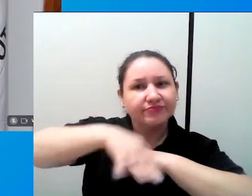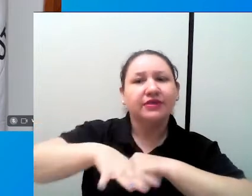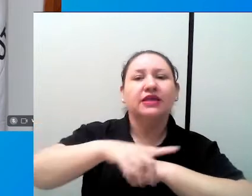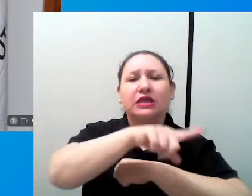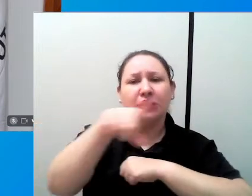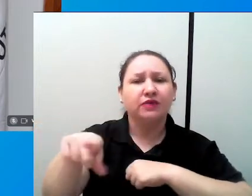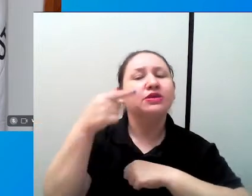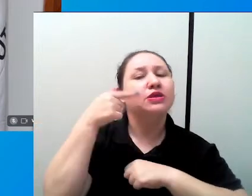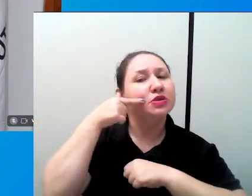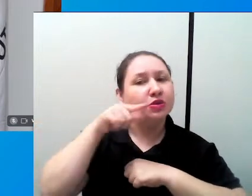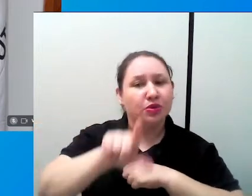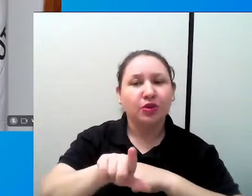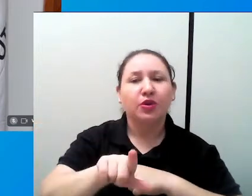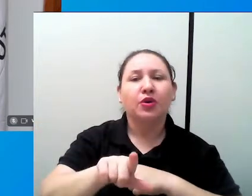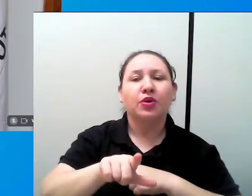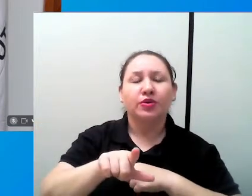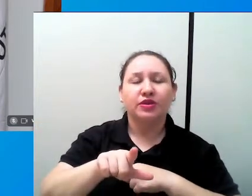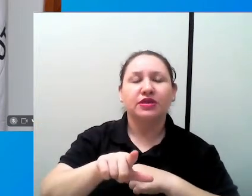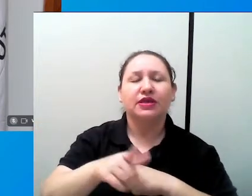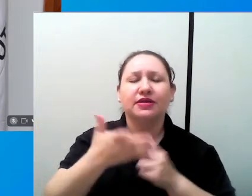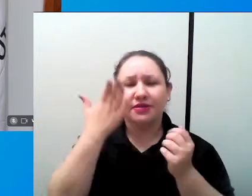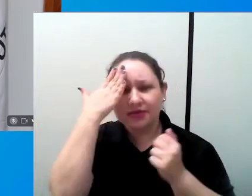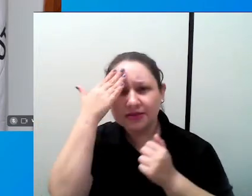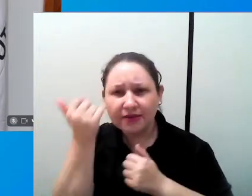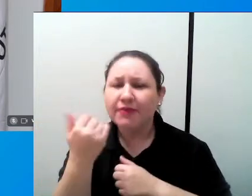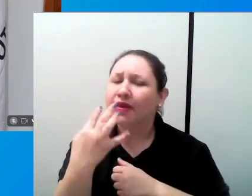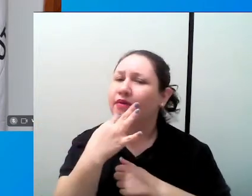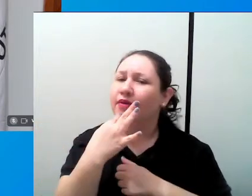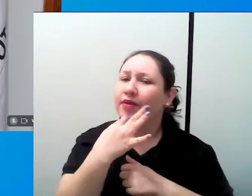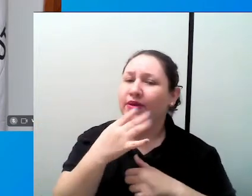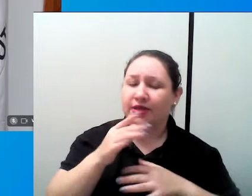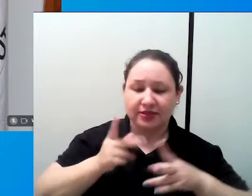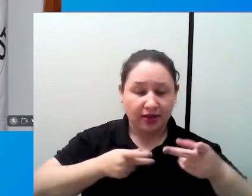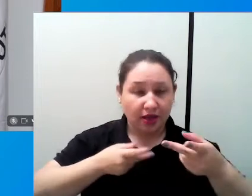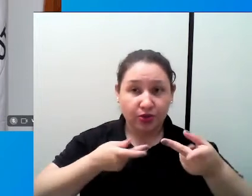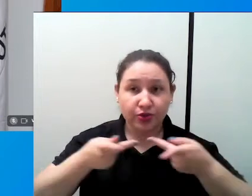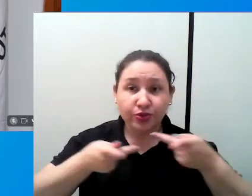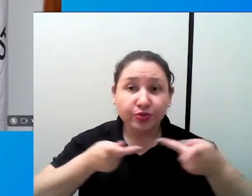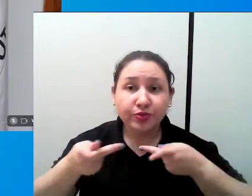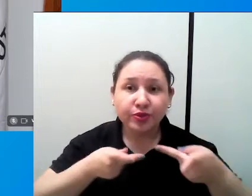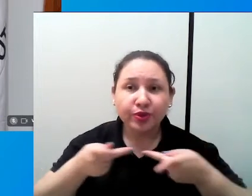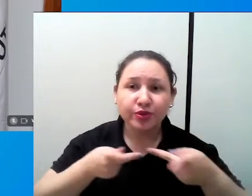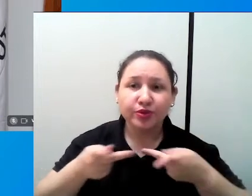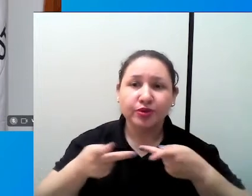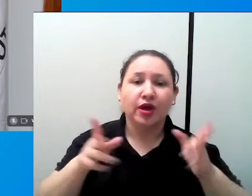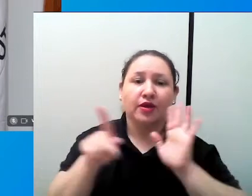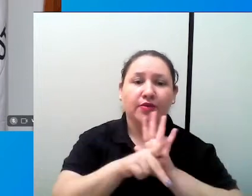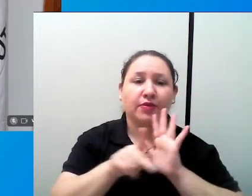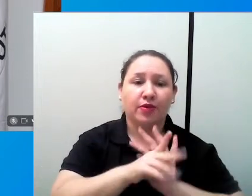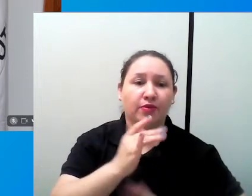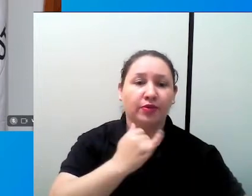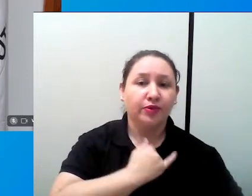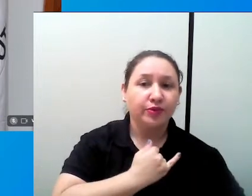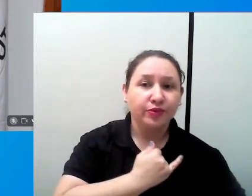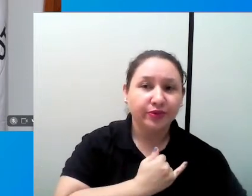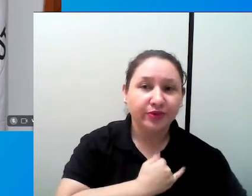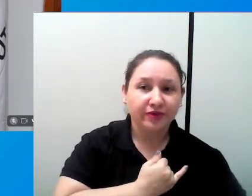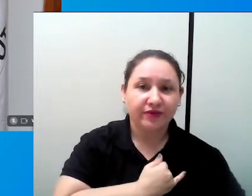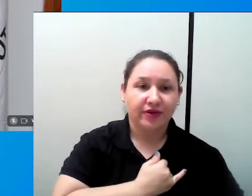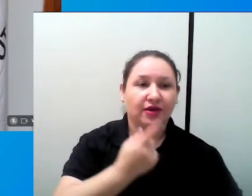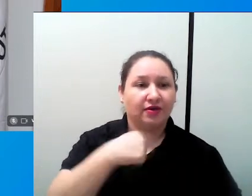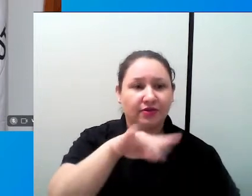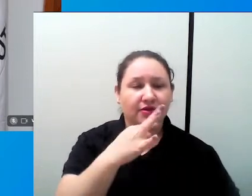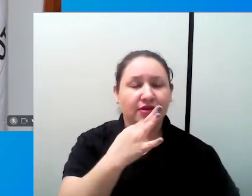desenvolve muito dos trabalhos que são feitos aqui no Instituto Federal do Acre. A gente tem como referência toda essa moçada muito